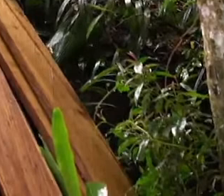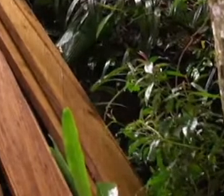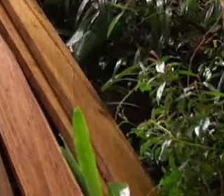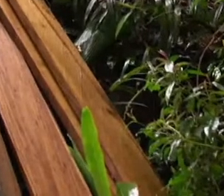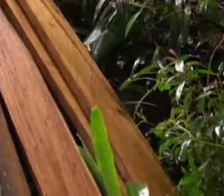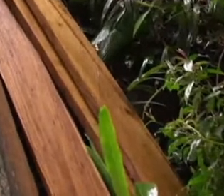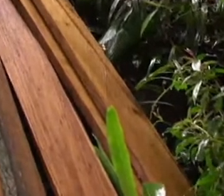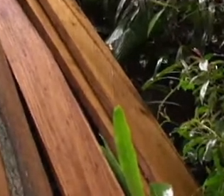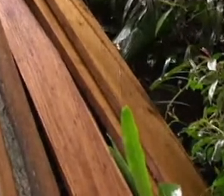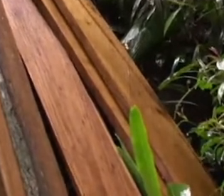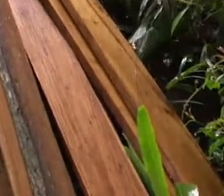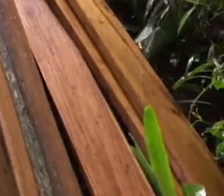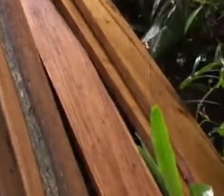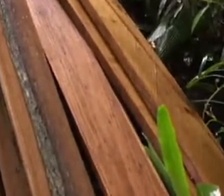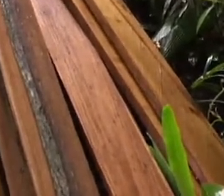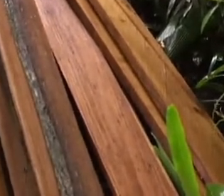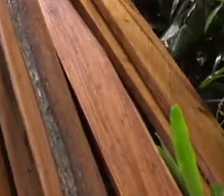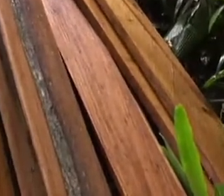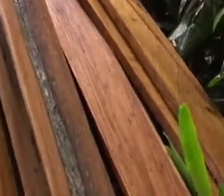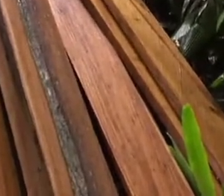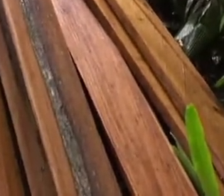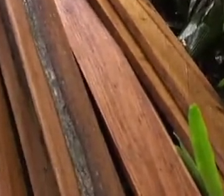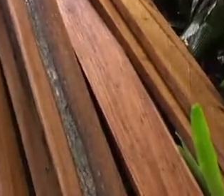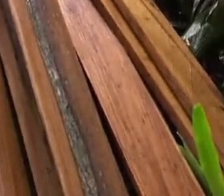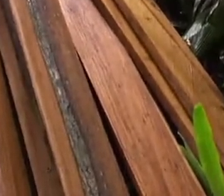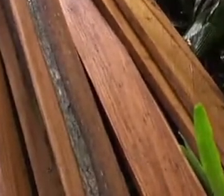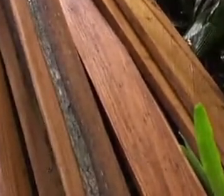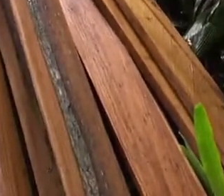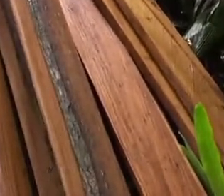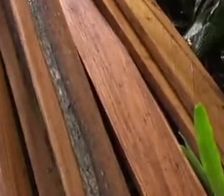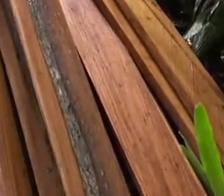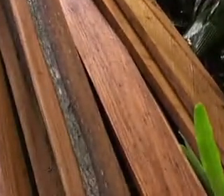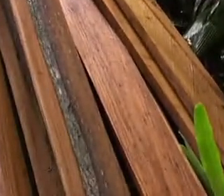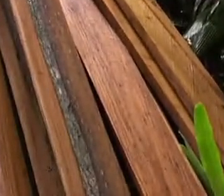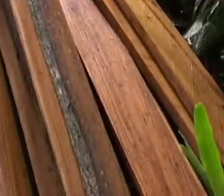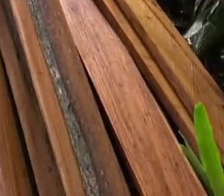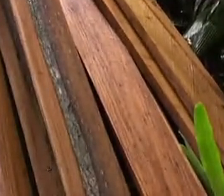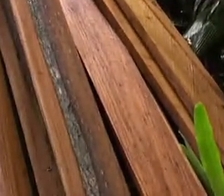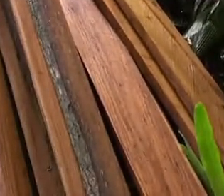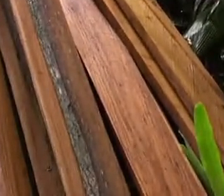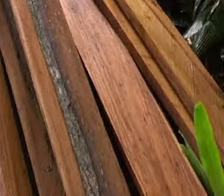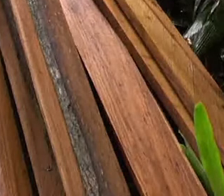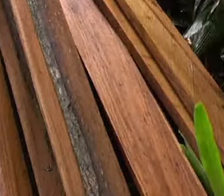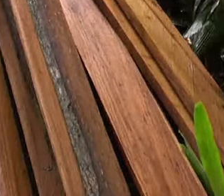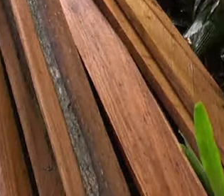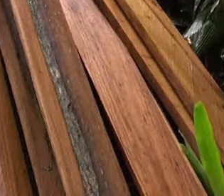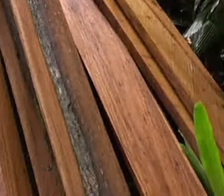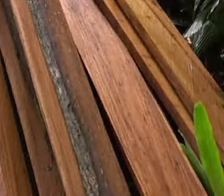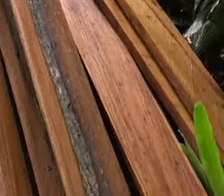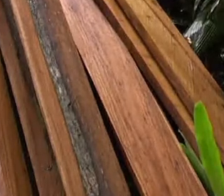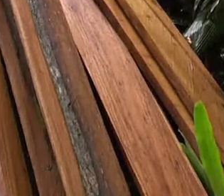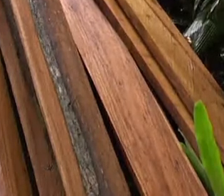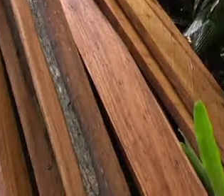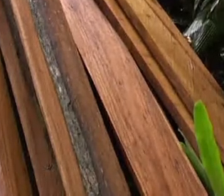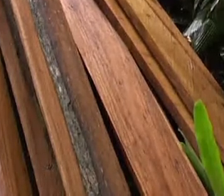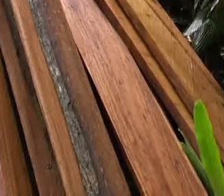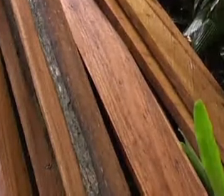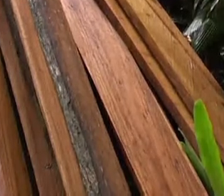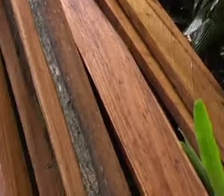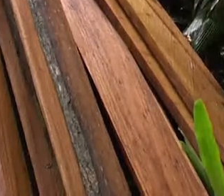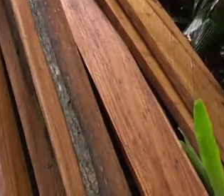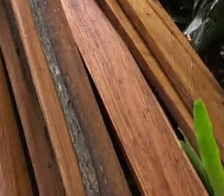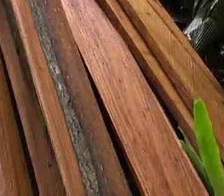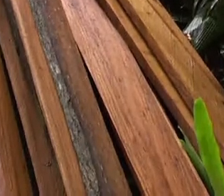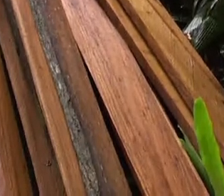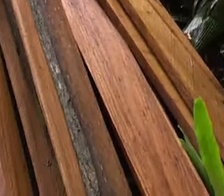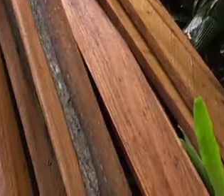O pessoal plantava aqui, fazia farinha lá na vila. Ah, vamos fazer a casa de farinha aí. Então vamos fazer a casa de farinha. Porque a gente descia até